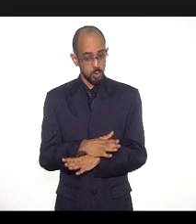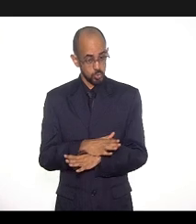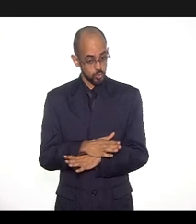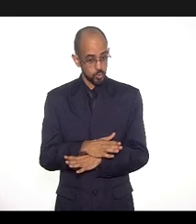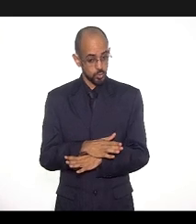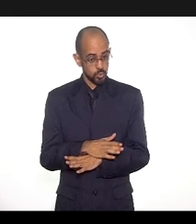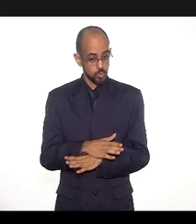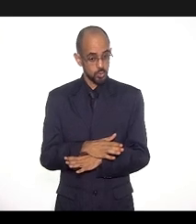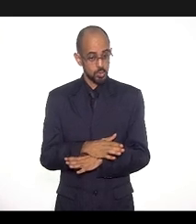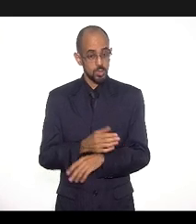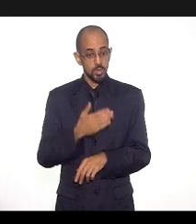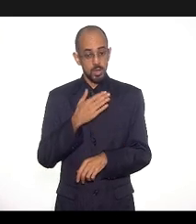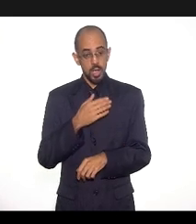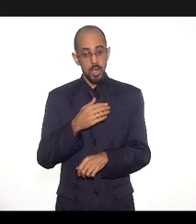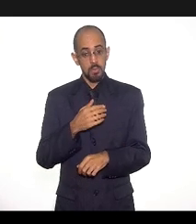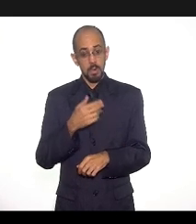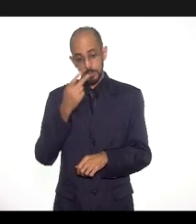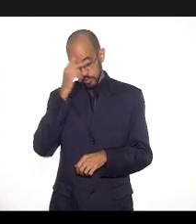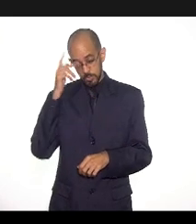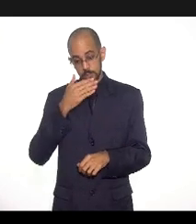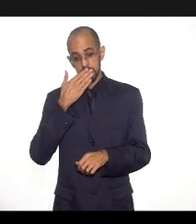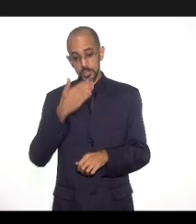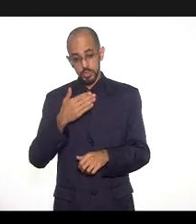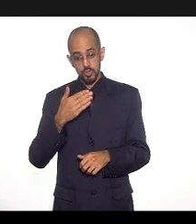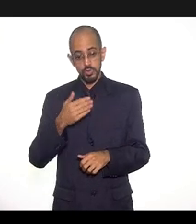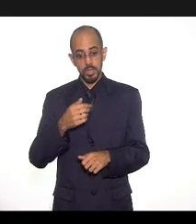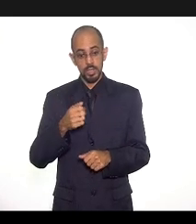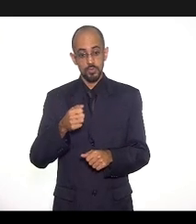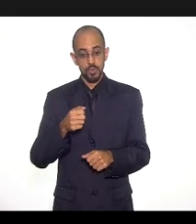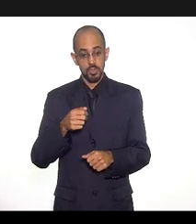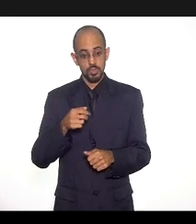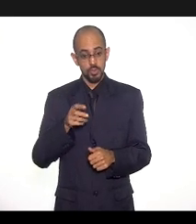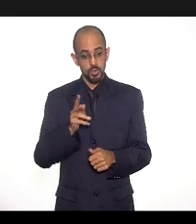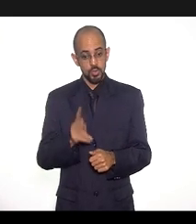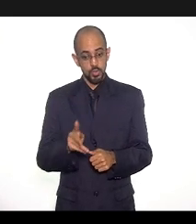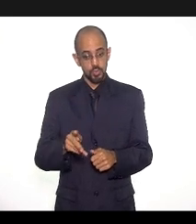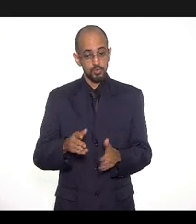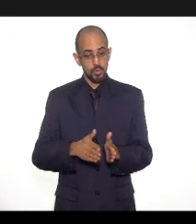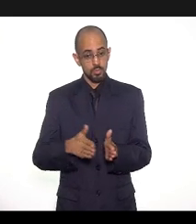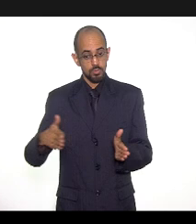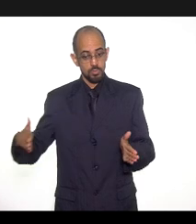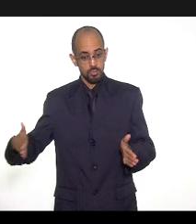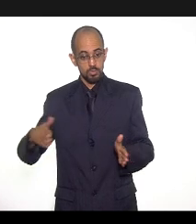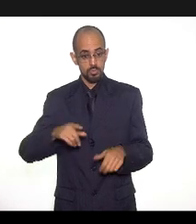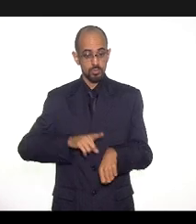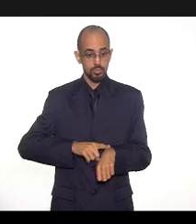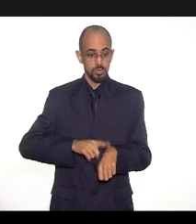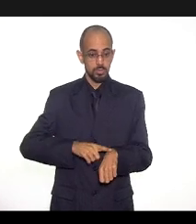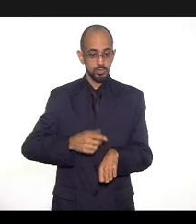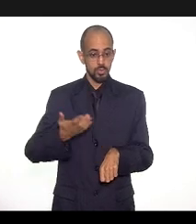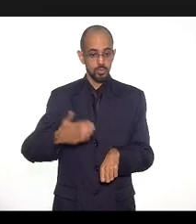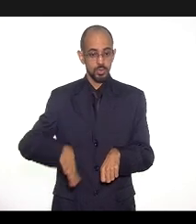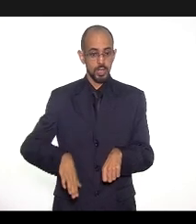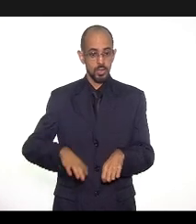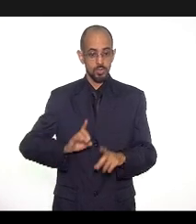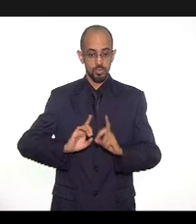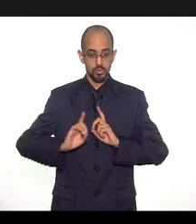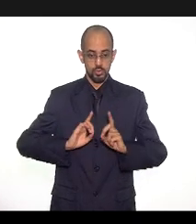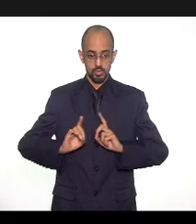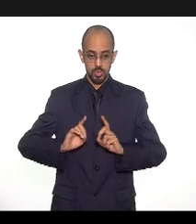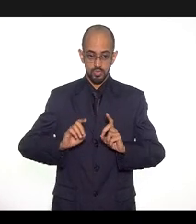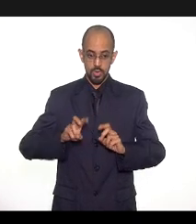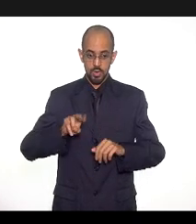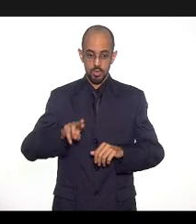Alguém pediu que ele fosse sucessivamente prorrogado? E assim sucessivamente. Eu não quero abrir a discussão. Eu vou manter